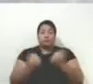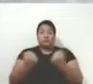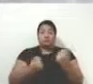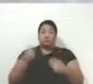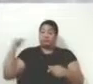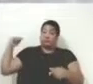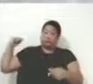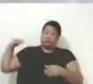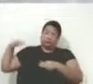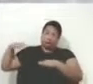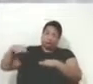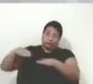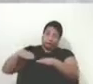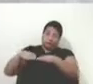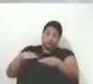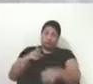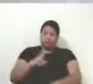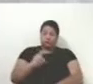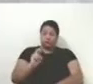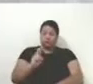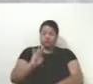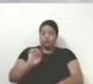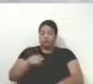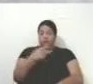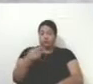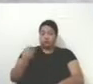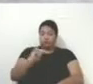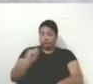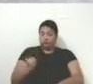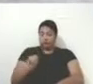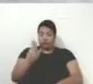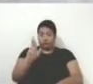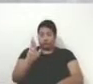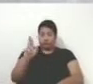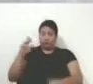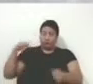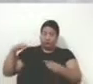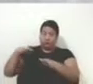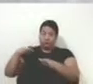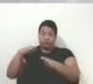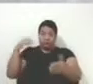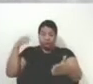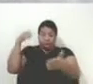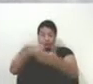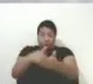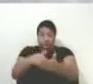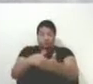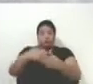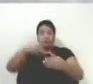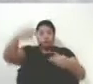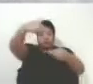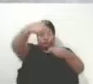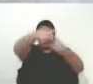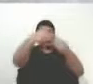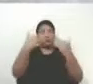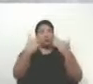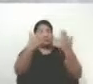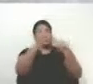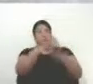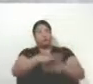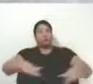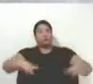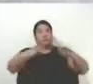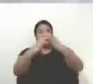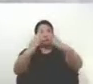e passam, e vêm pela rodovia, e quando chegam em frente ao posto de gasolina, o bairro ali do